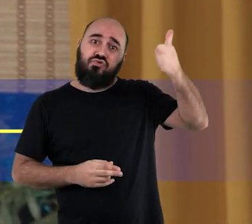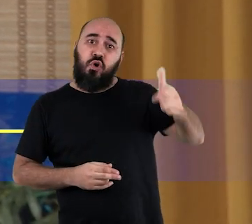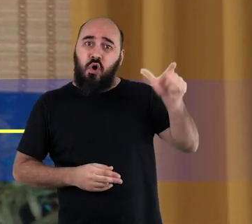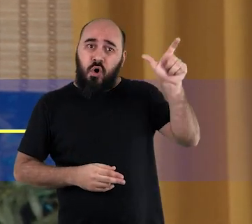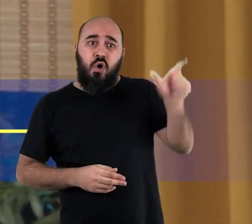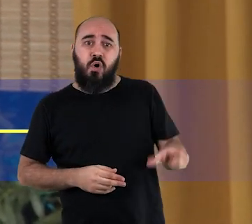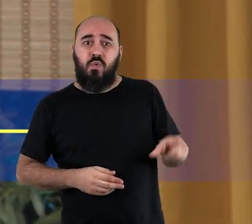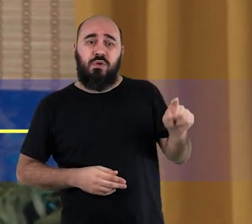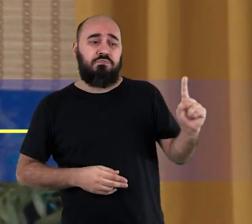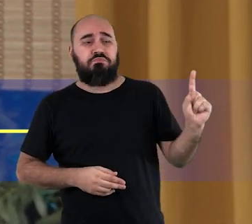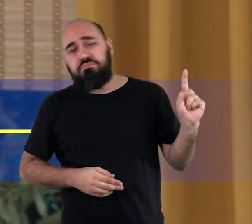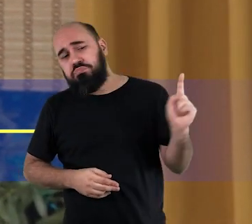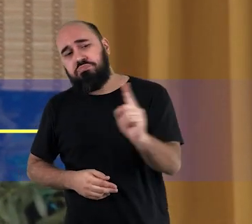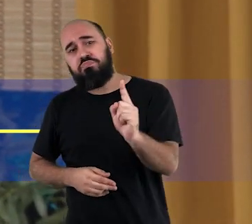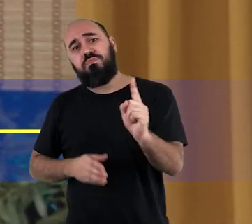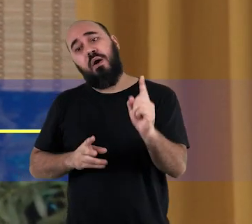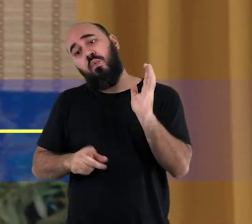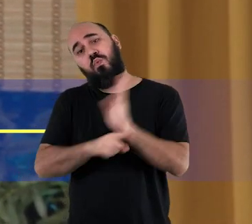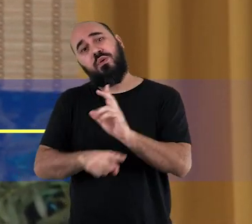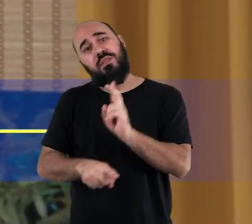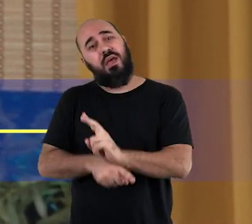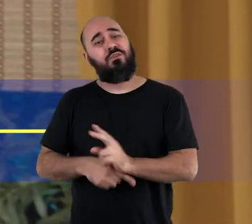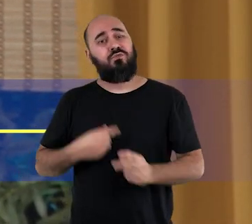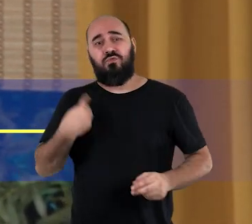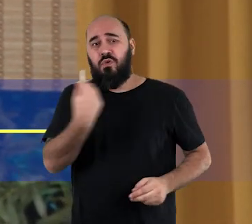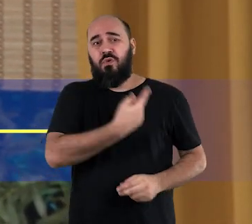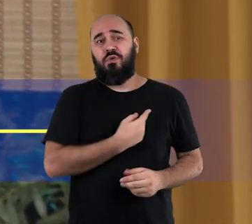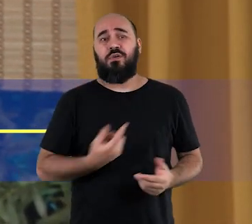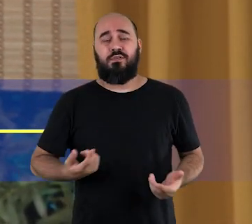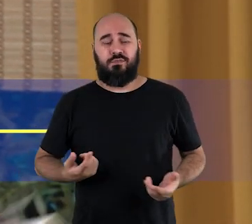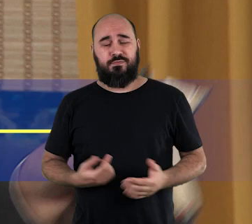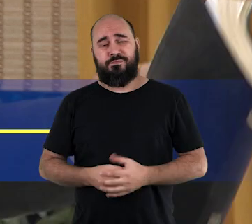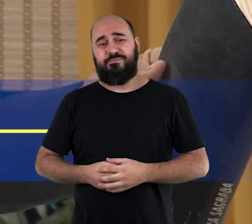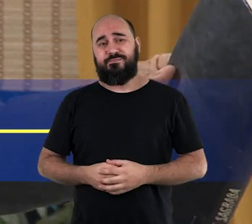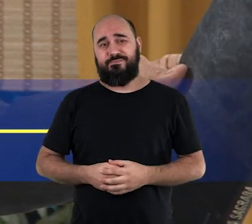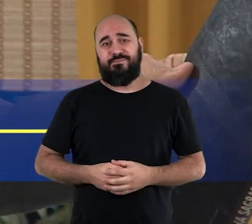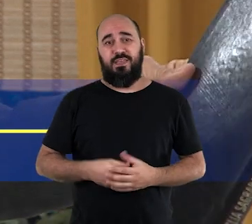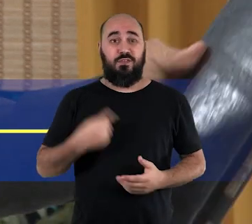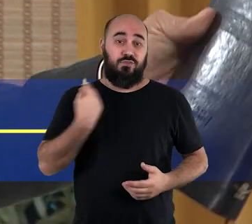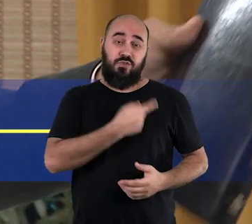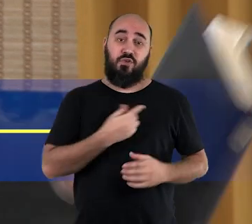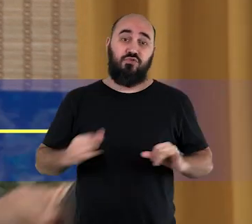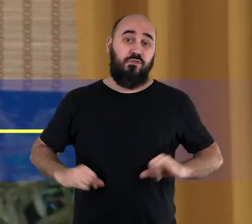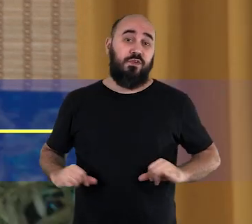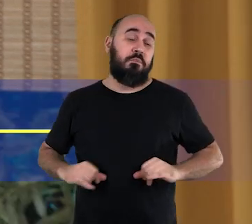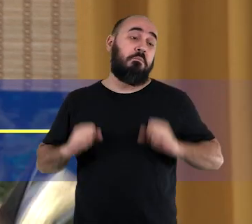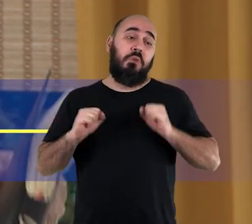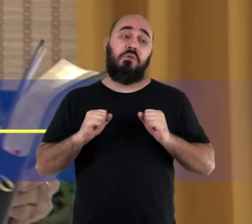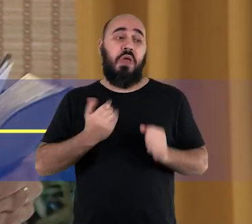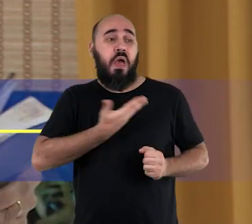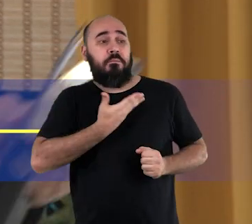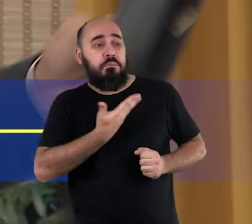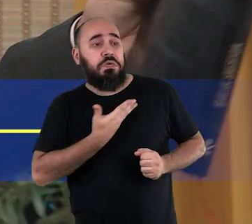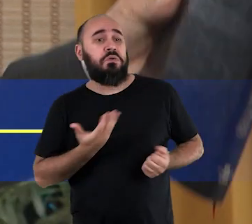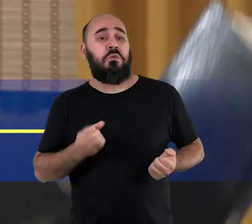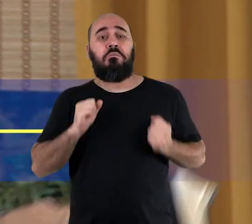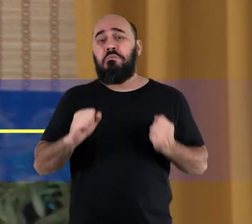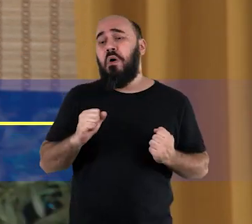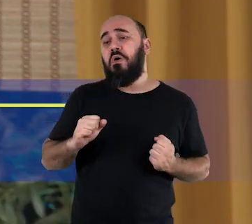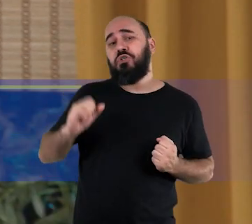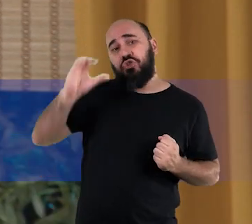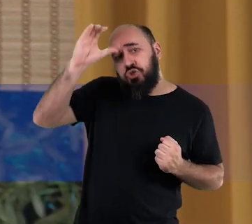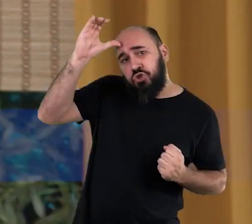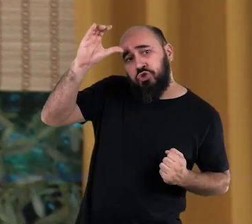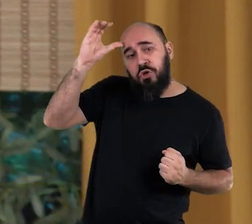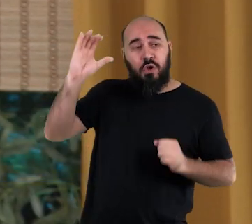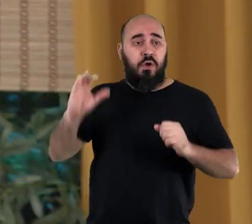fim de que elas cuidem de nós em nossos momentos de sofrimento. Pode ser alguém da família, podem ser amigos, podem ser até